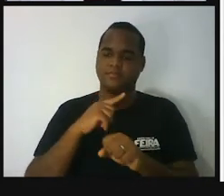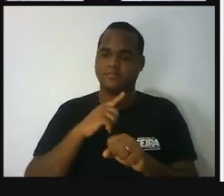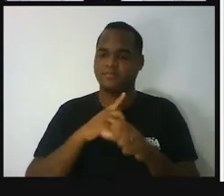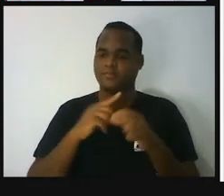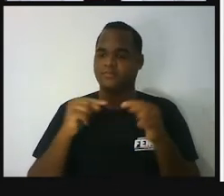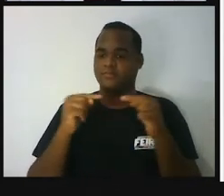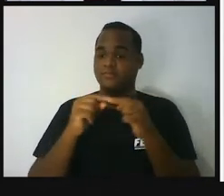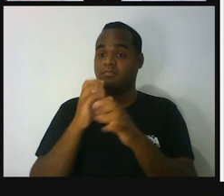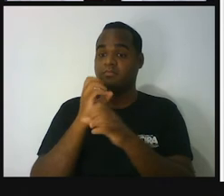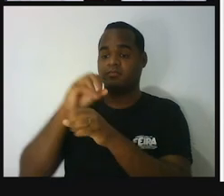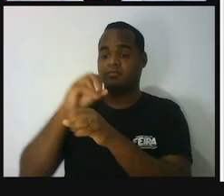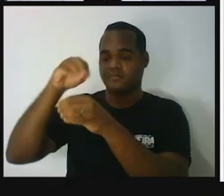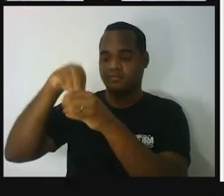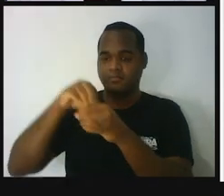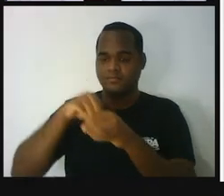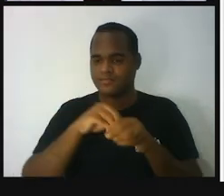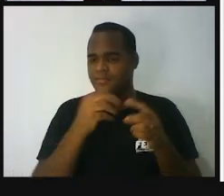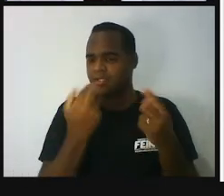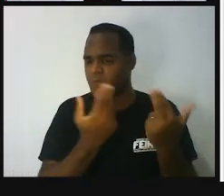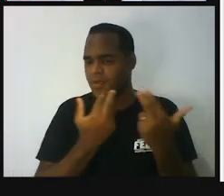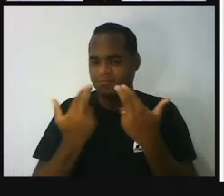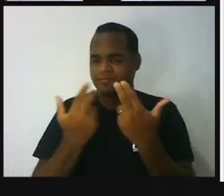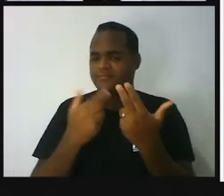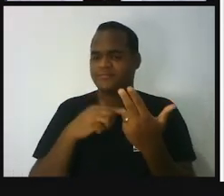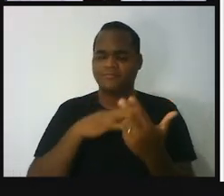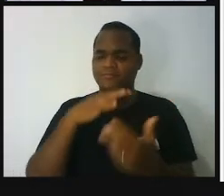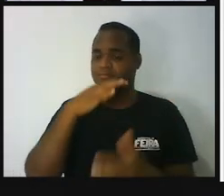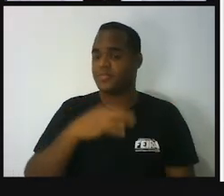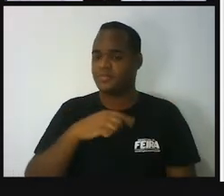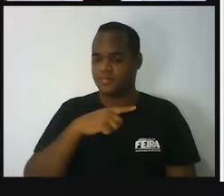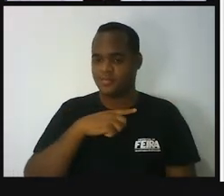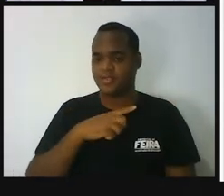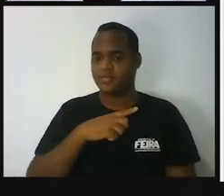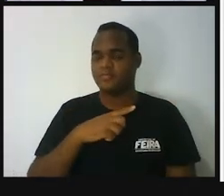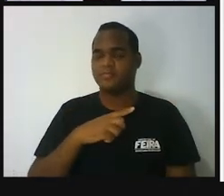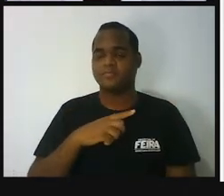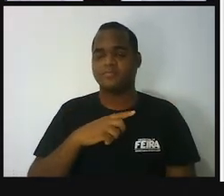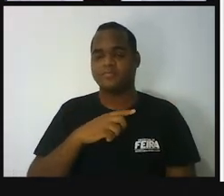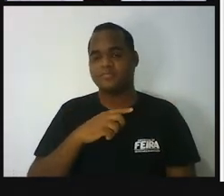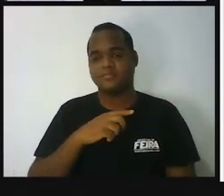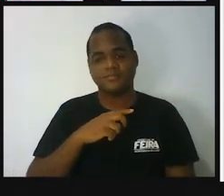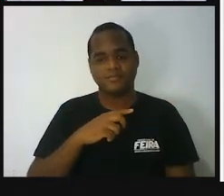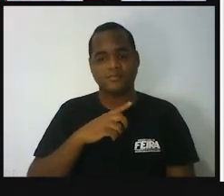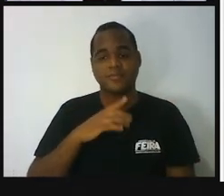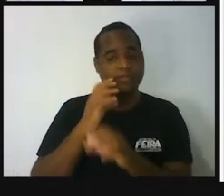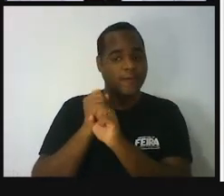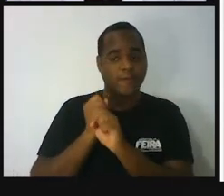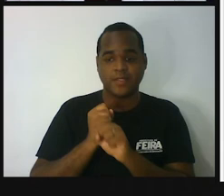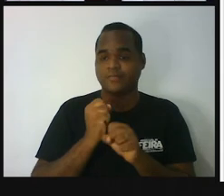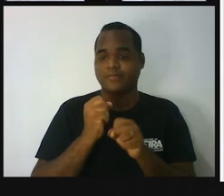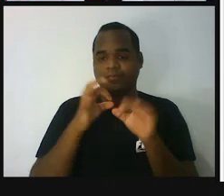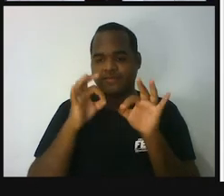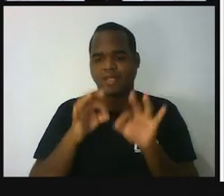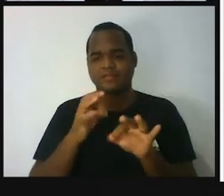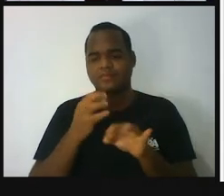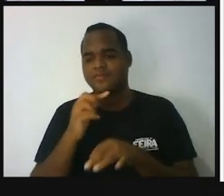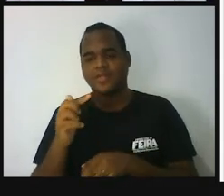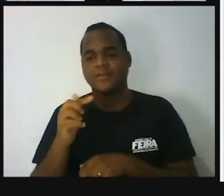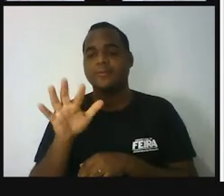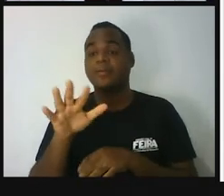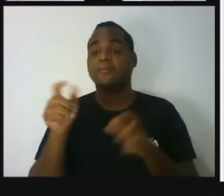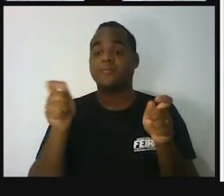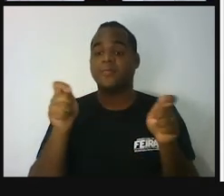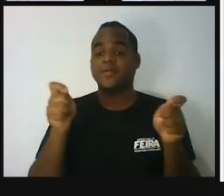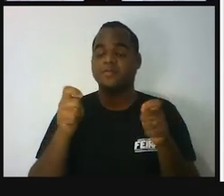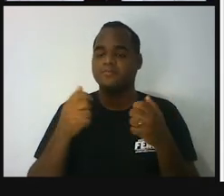não estão com a mesma medida, não estão dando a mesma medida, né? Então, para esse